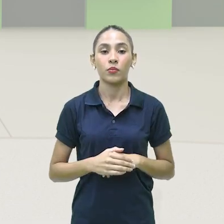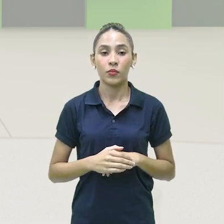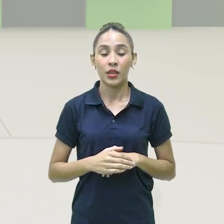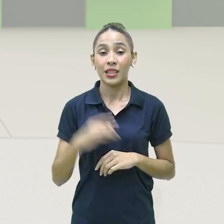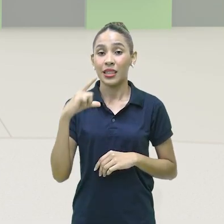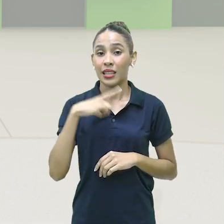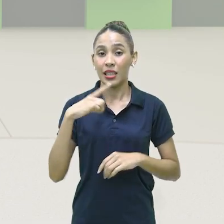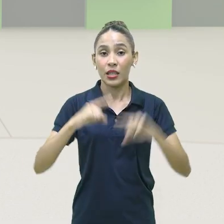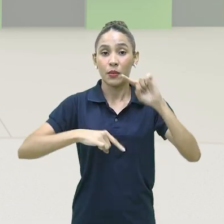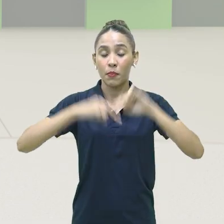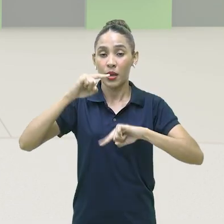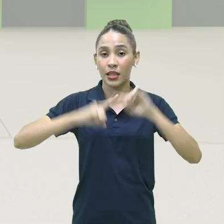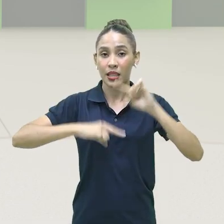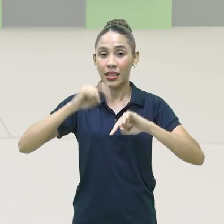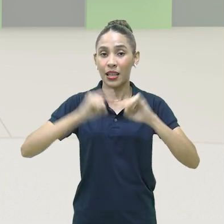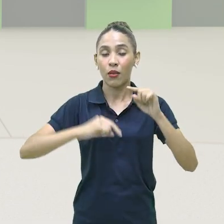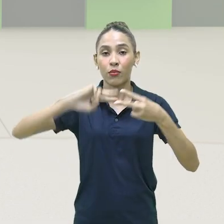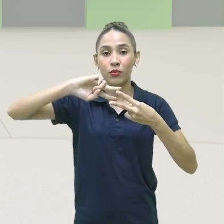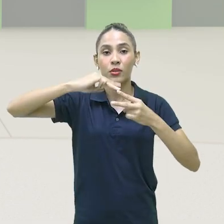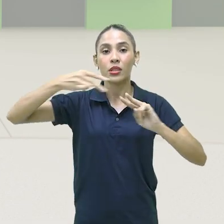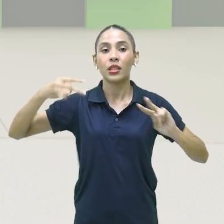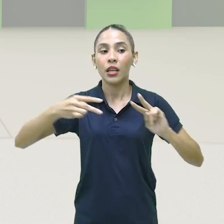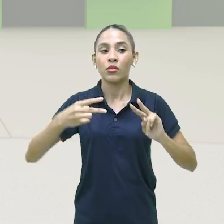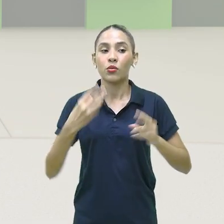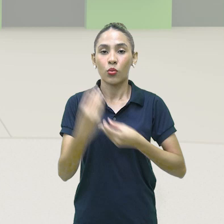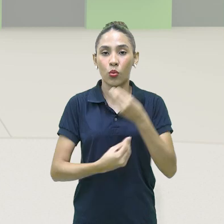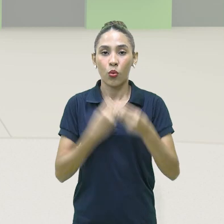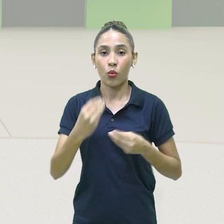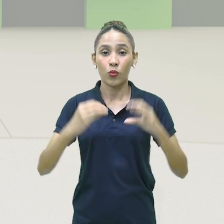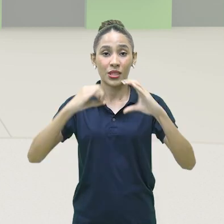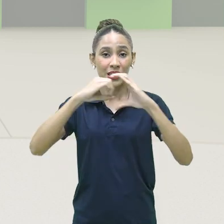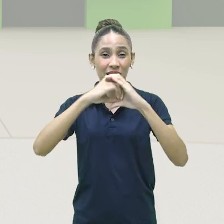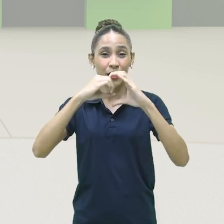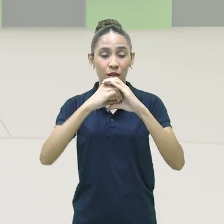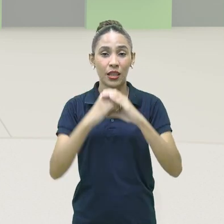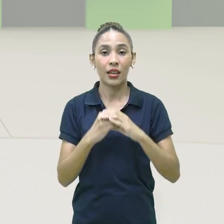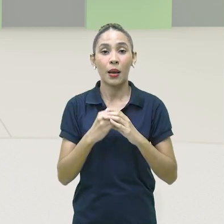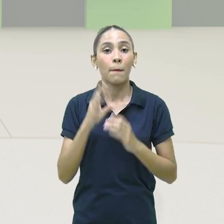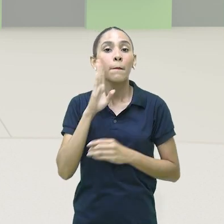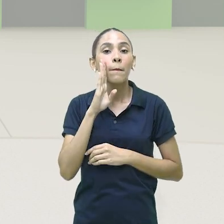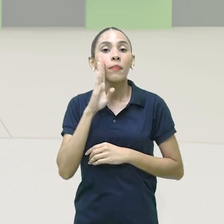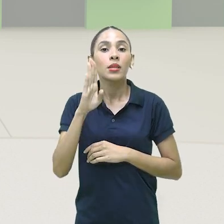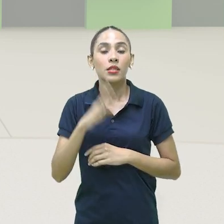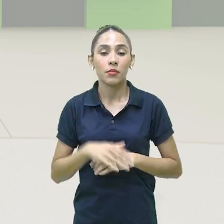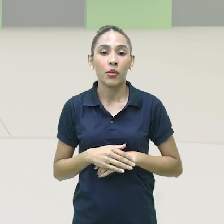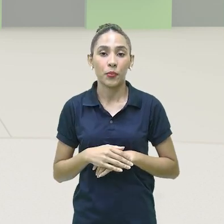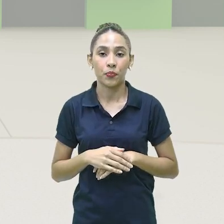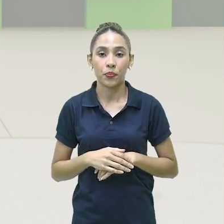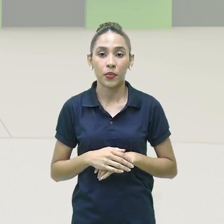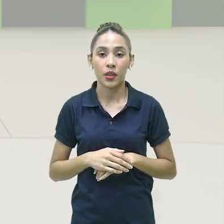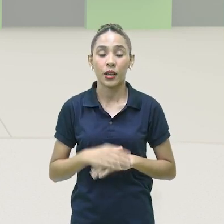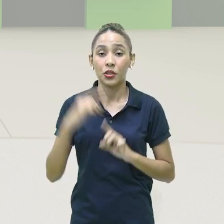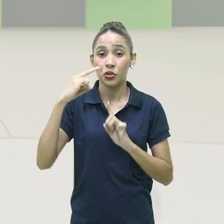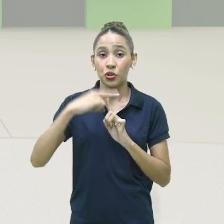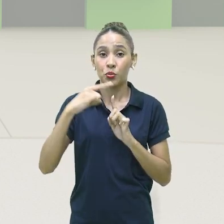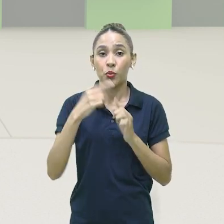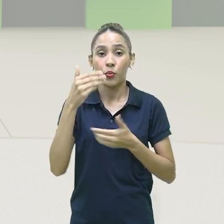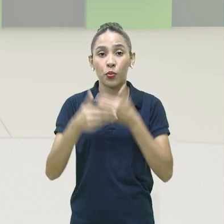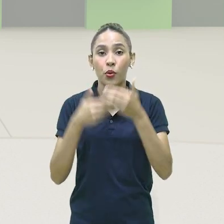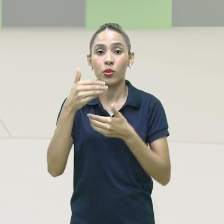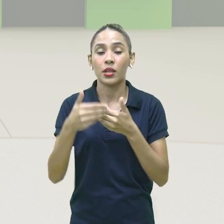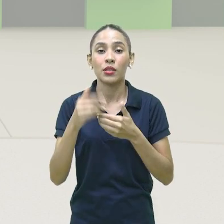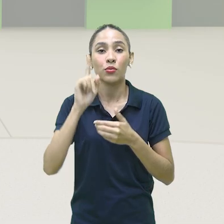tem um material genético exatamente igual à célula-mãe. Esse tipo de processo é chamado